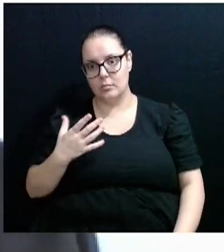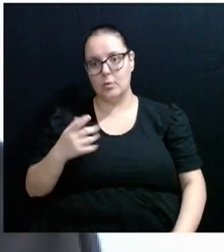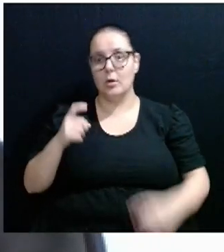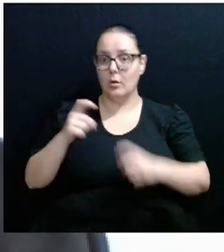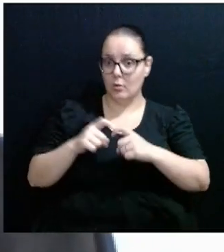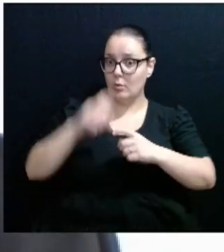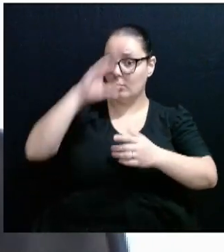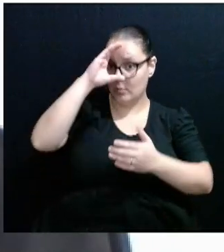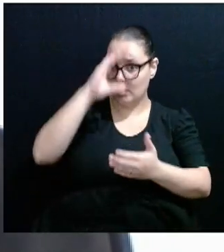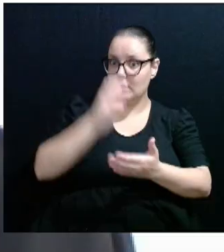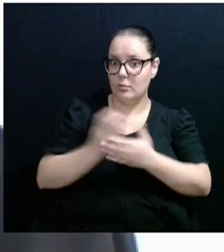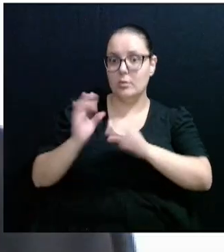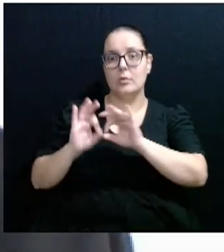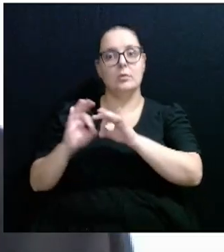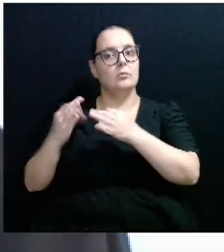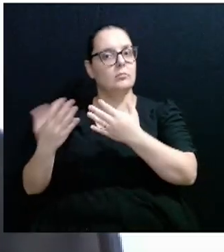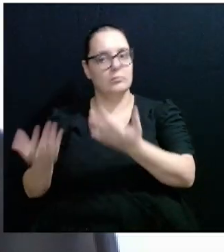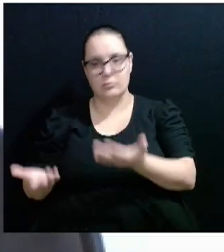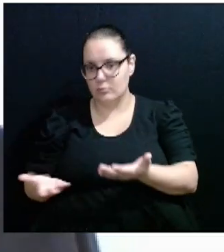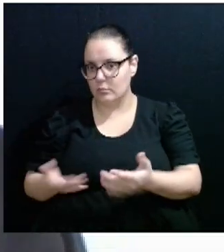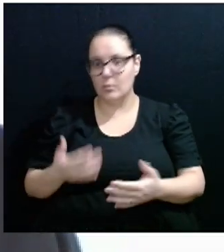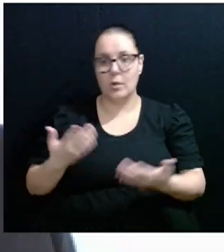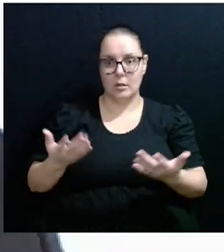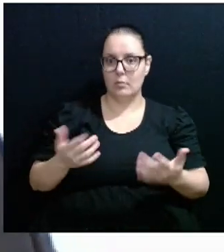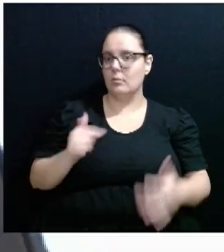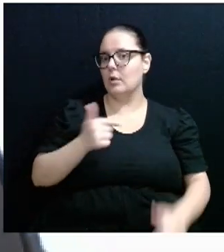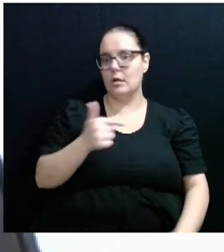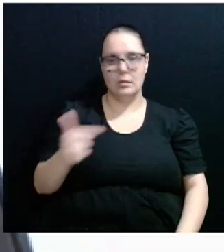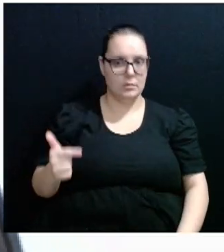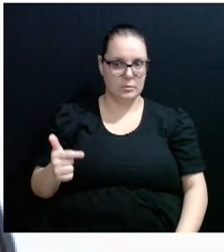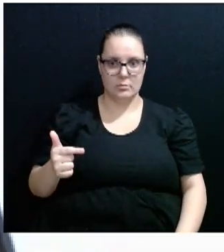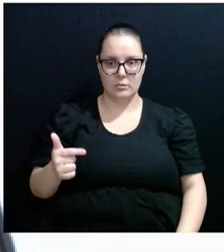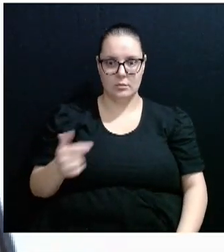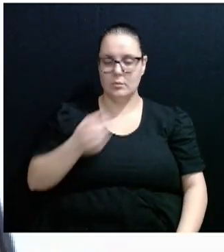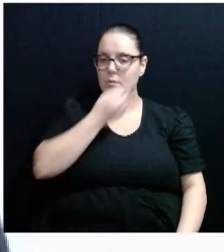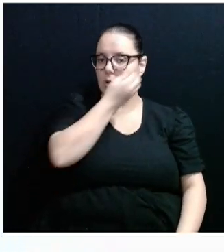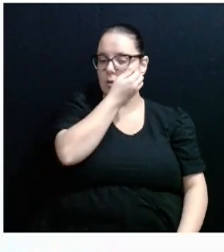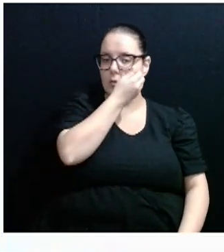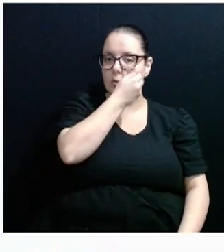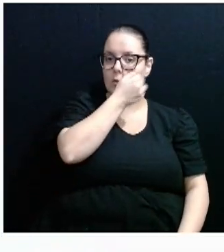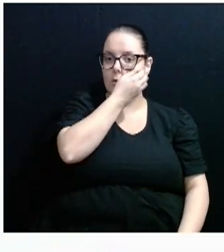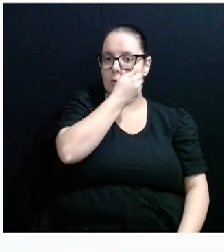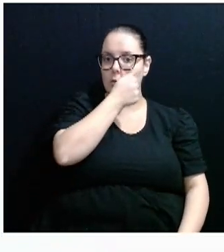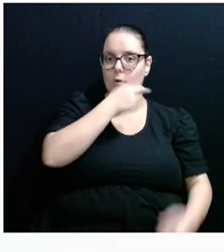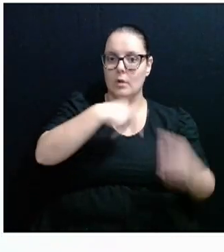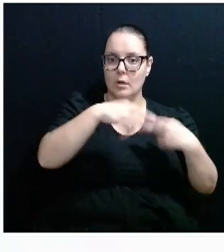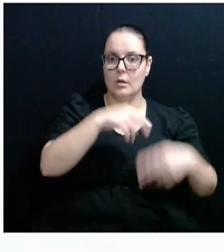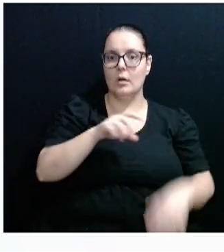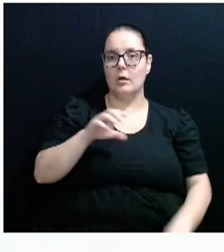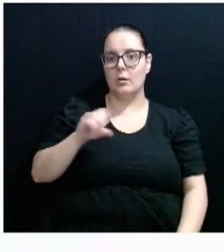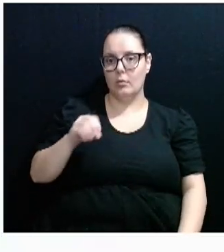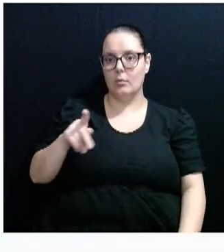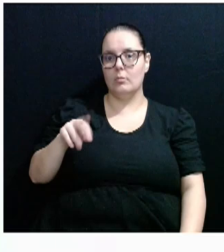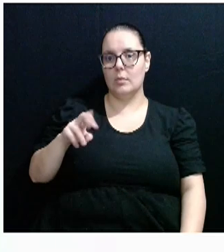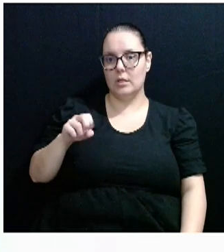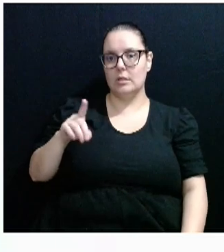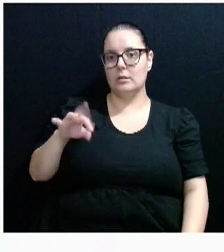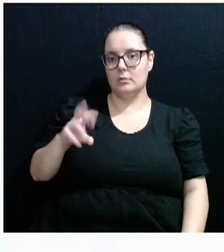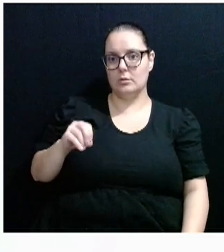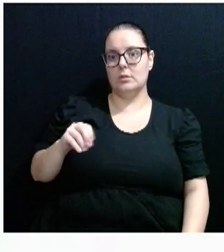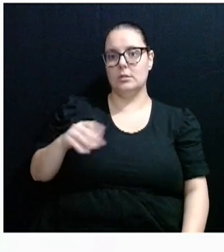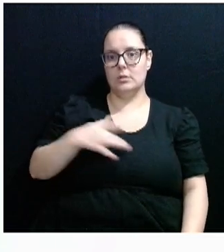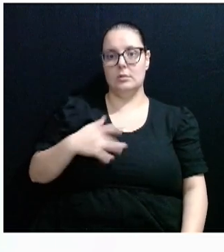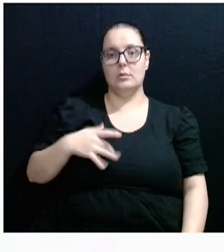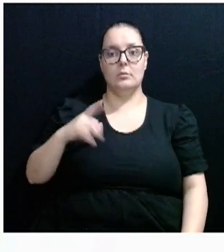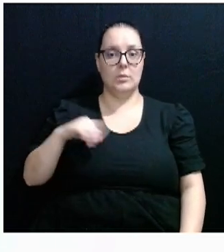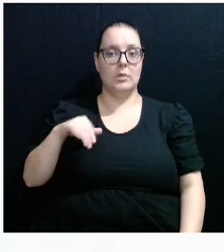da família, enfim, mas que não tenha não seja atrelado à operadora de saúde para ter mais